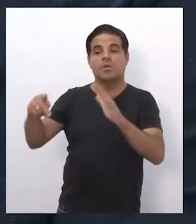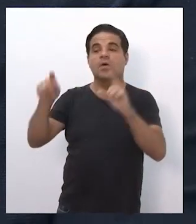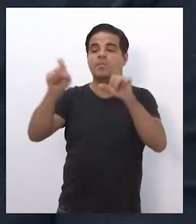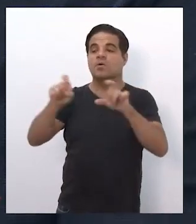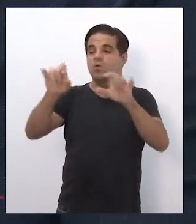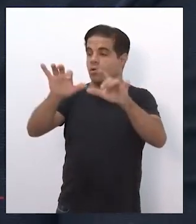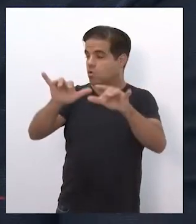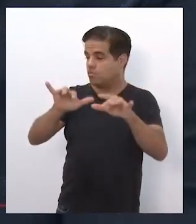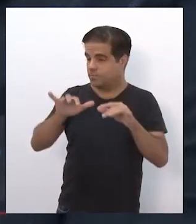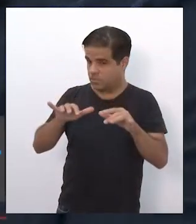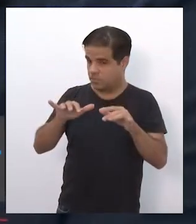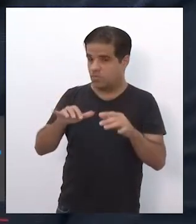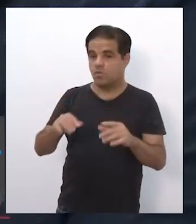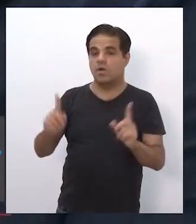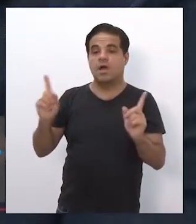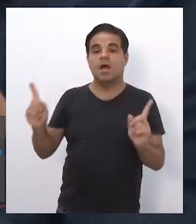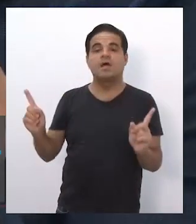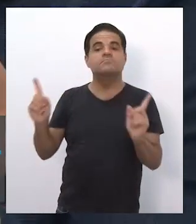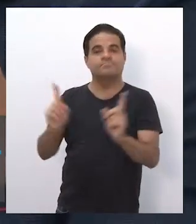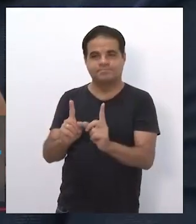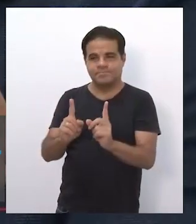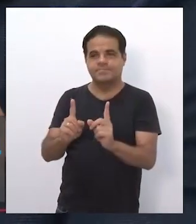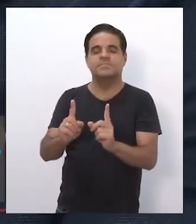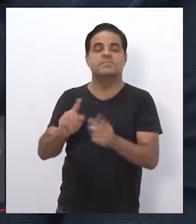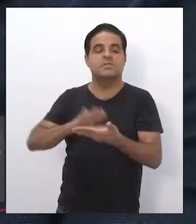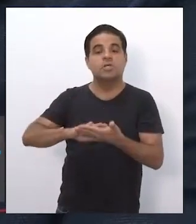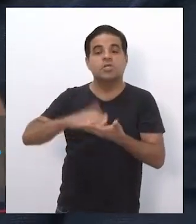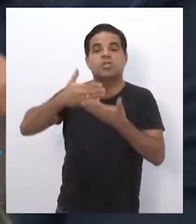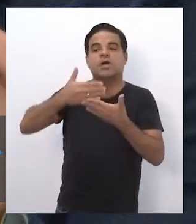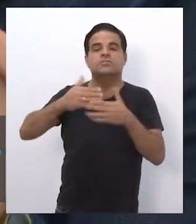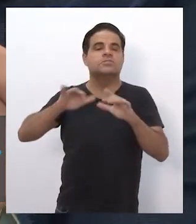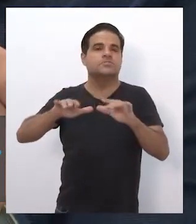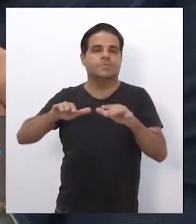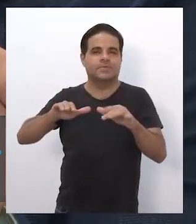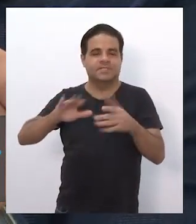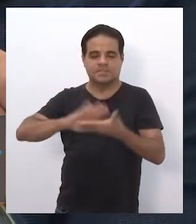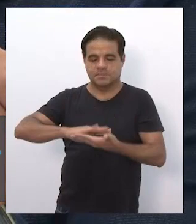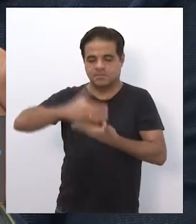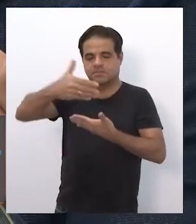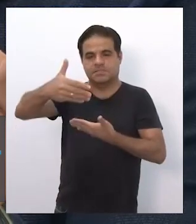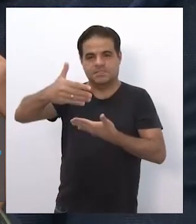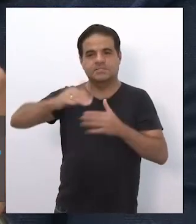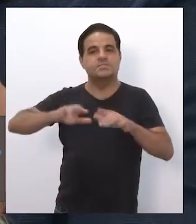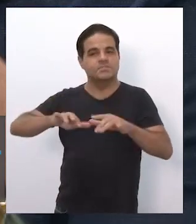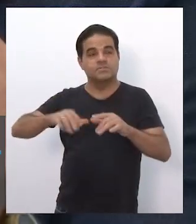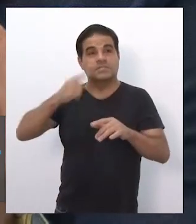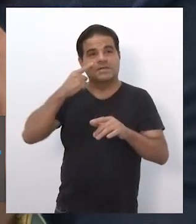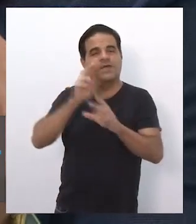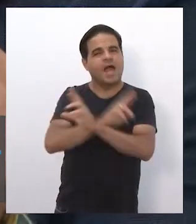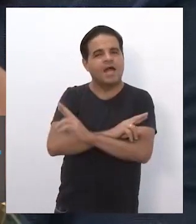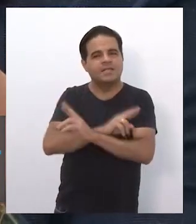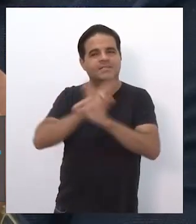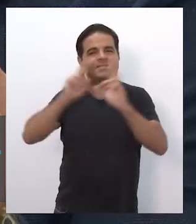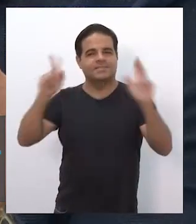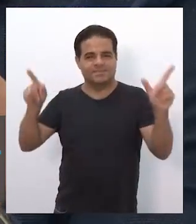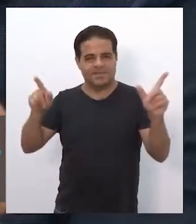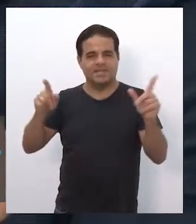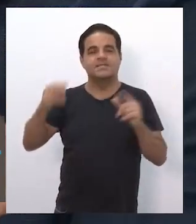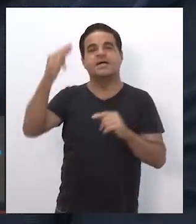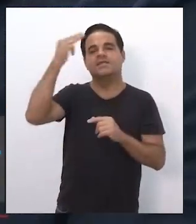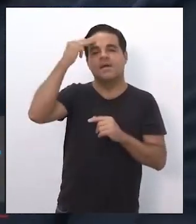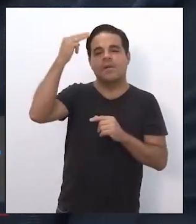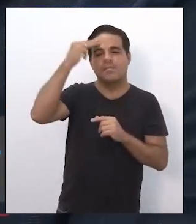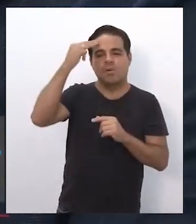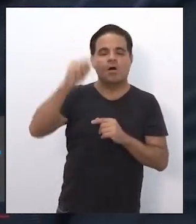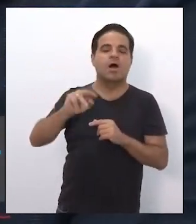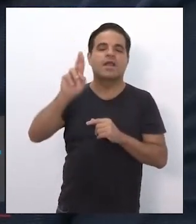tá? E a de baixo é do notebook. Então, vocês conseguem ver também o tamanho da diferença, né? De tamanho